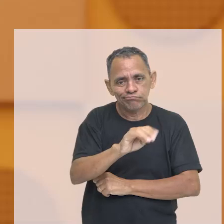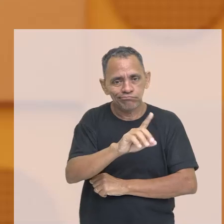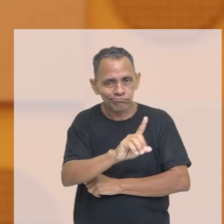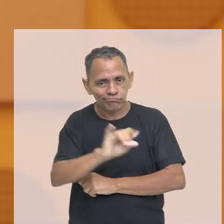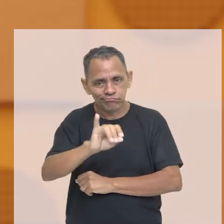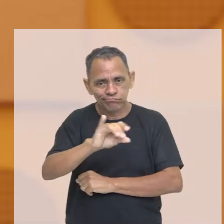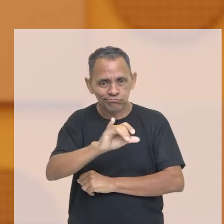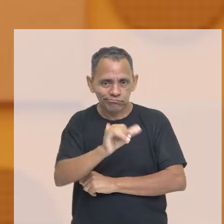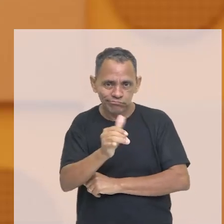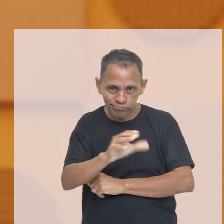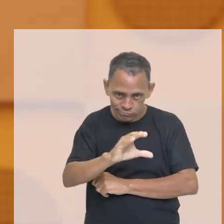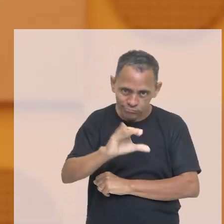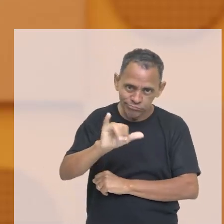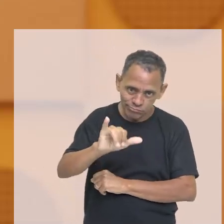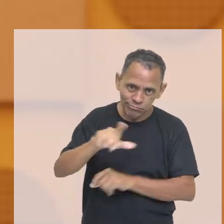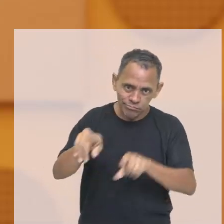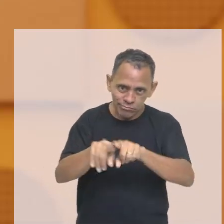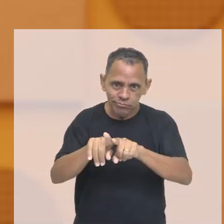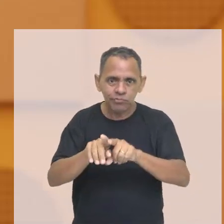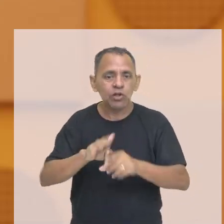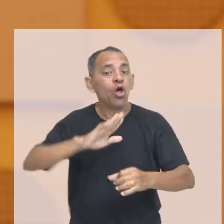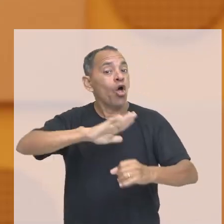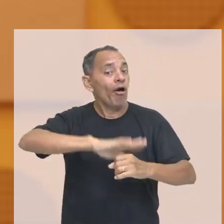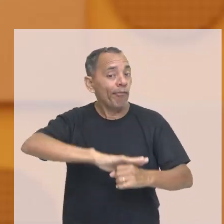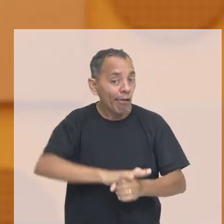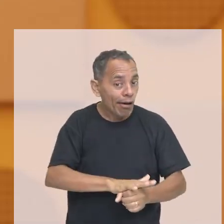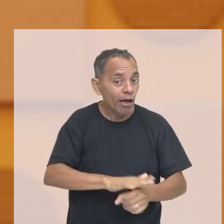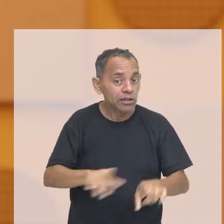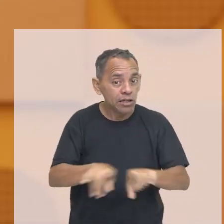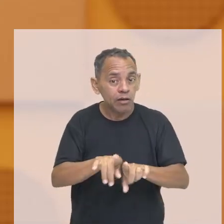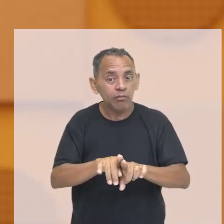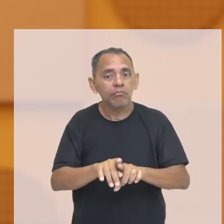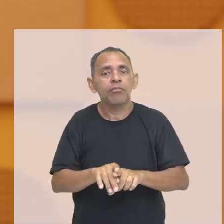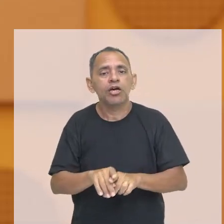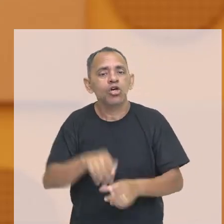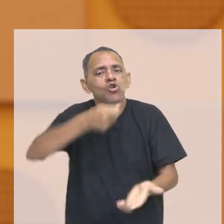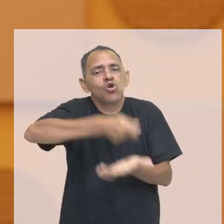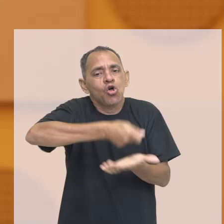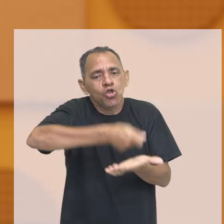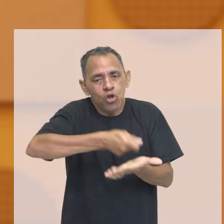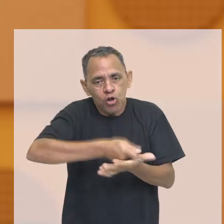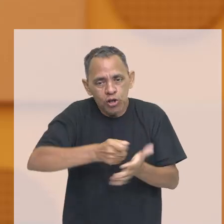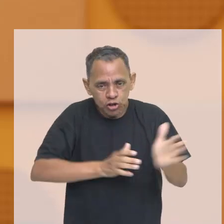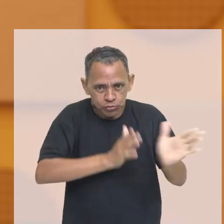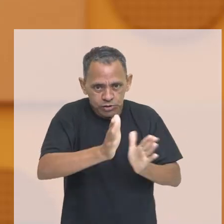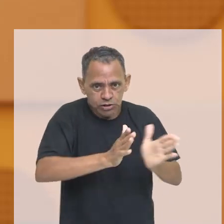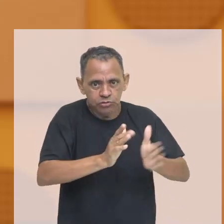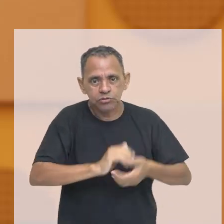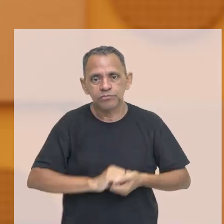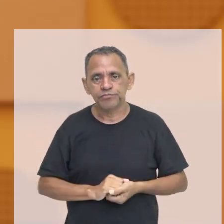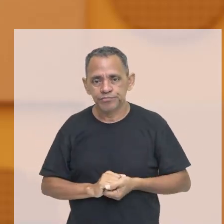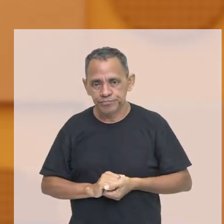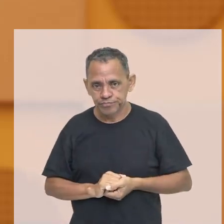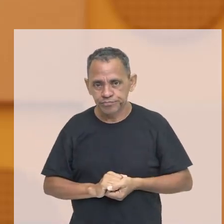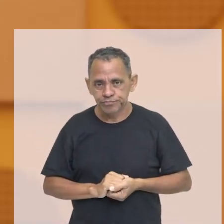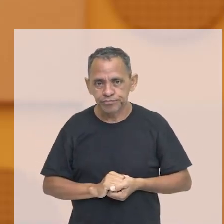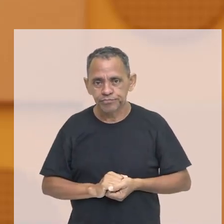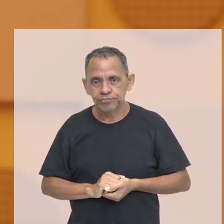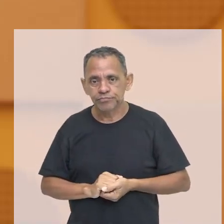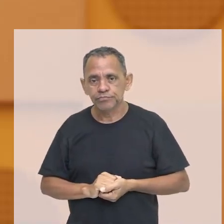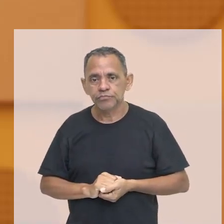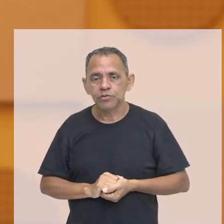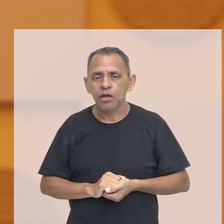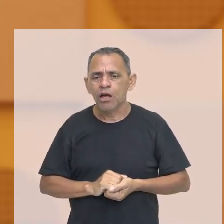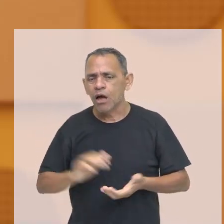governo mais repressor e mais autoritário que tivemos durante o período ditatorial. ok? Vamos lá aos métodos,